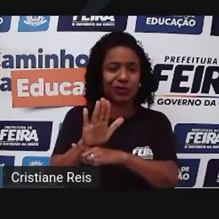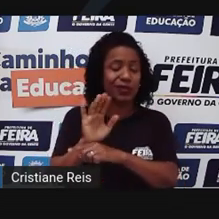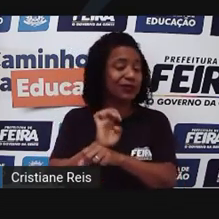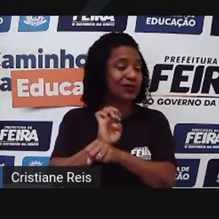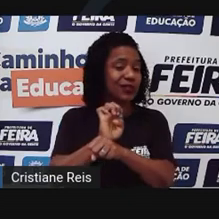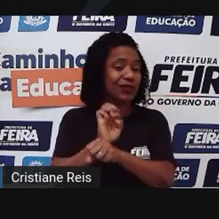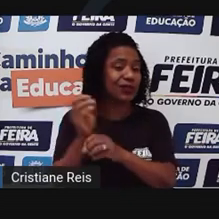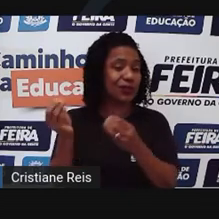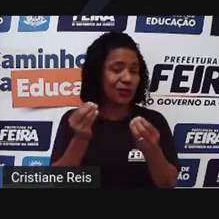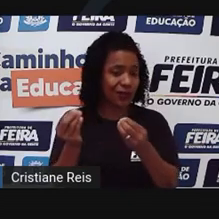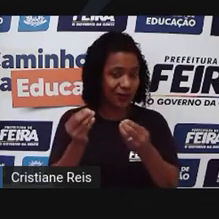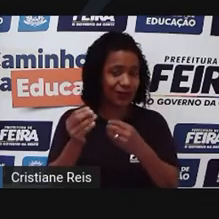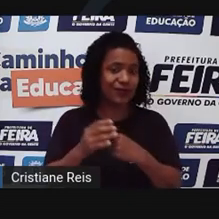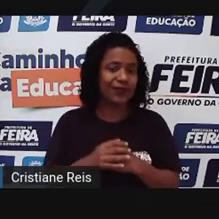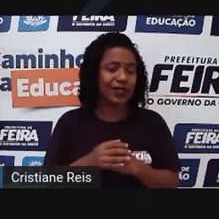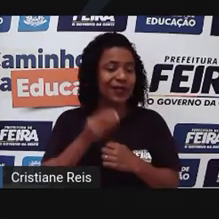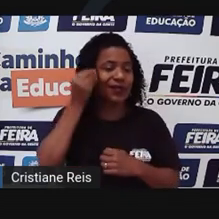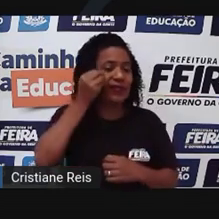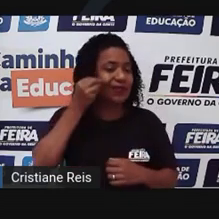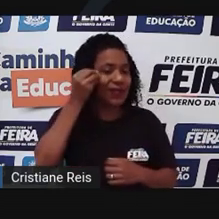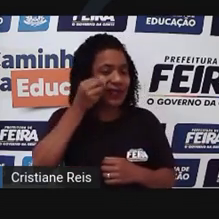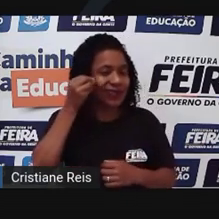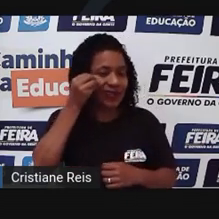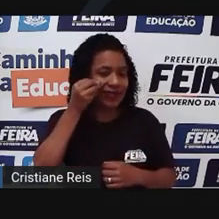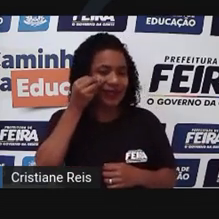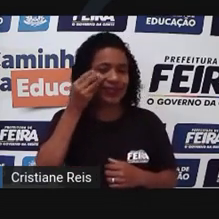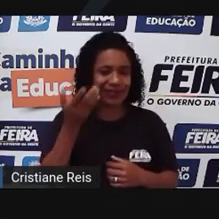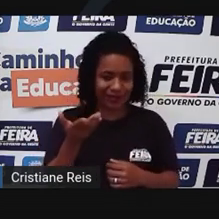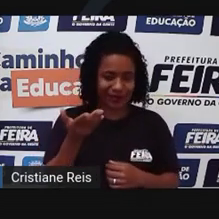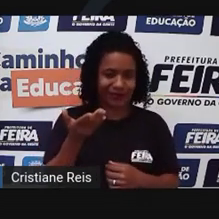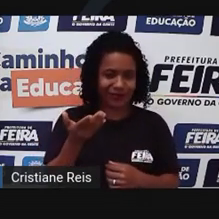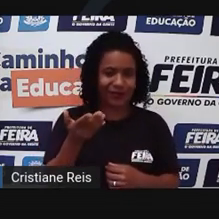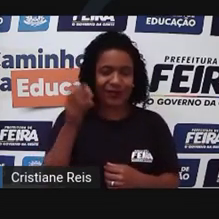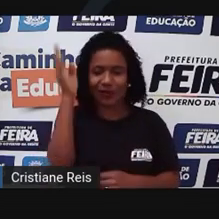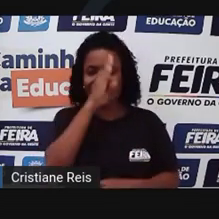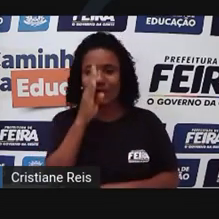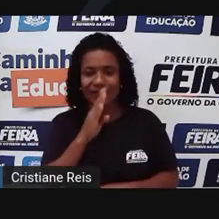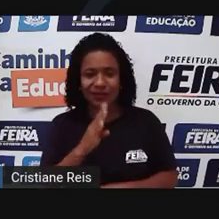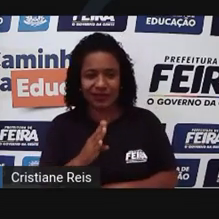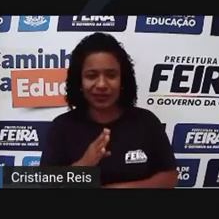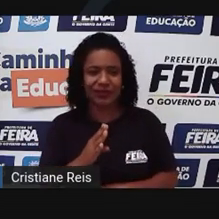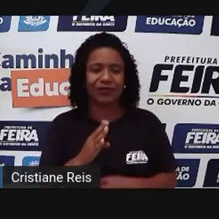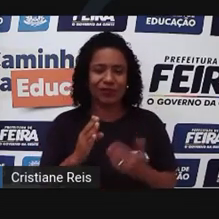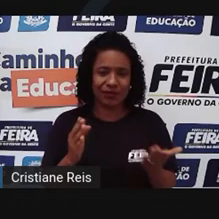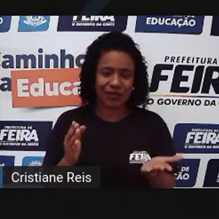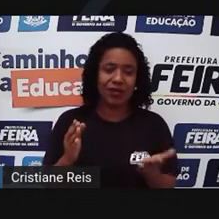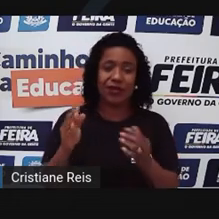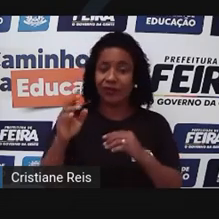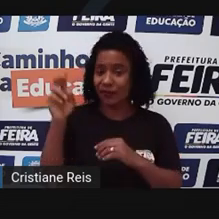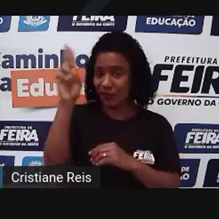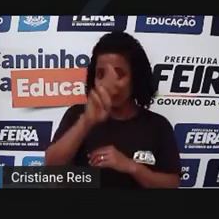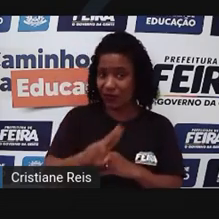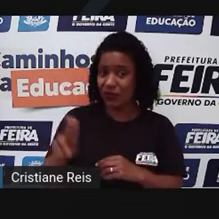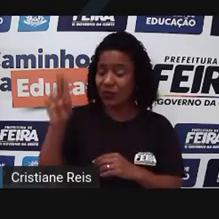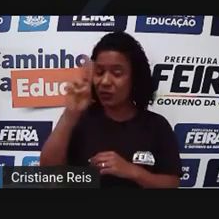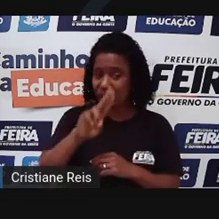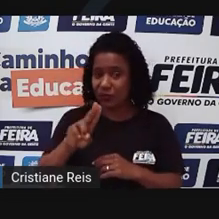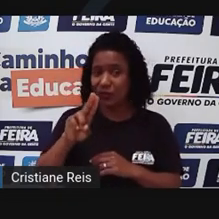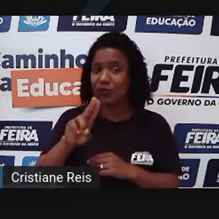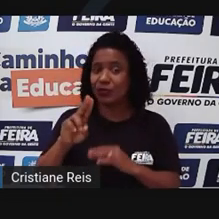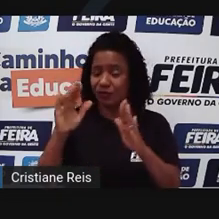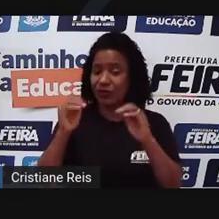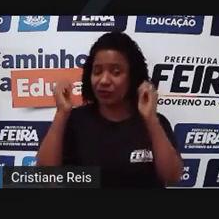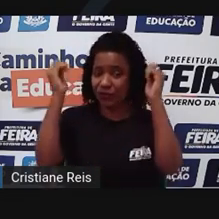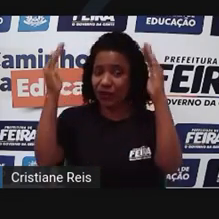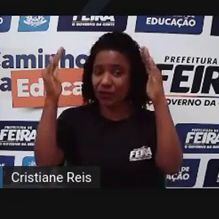tivemos recentemente experiências no Brasil que foram exitosas, é muito mais no nível superior, mas eu acho que é super